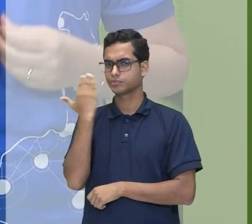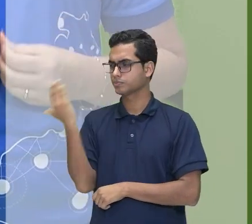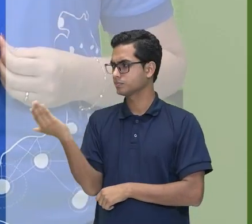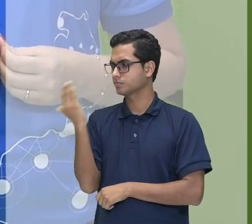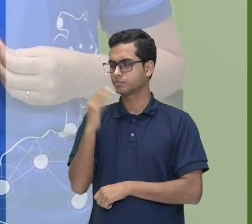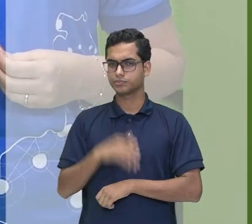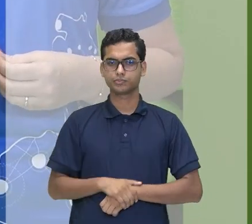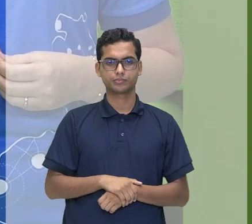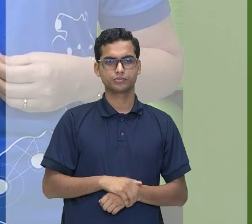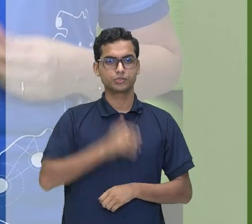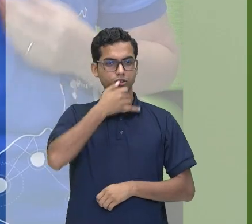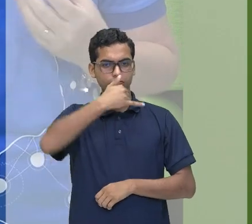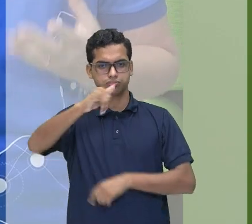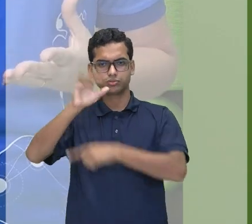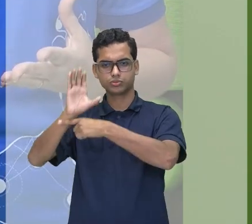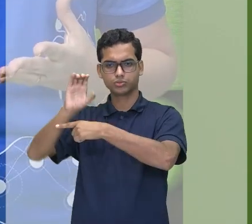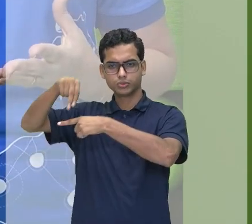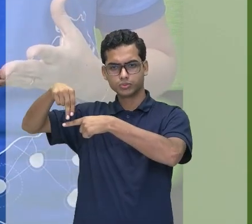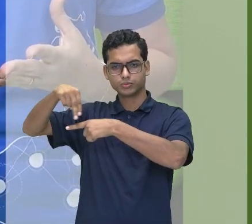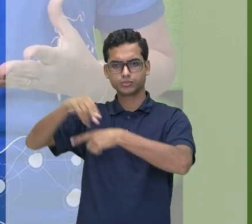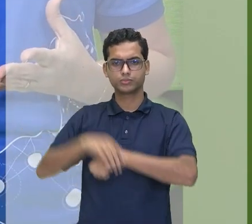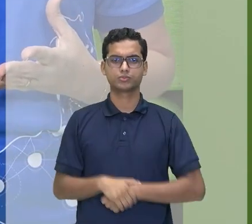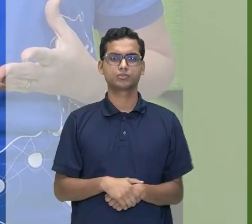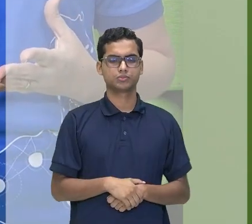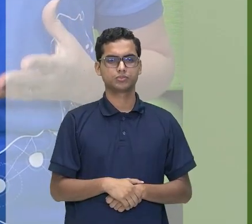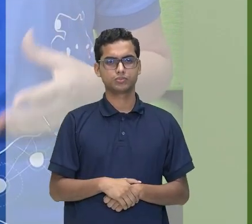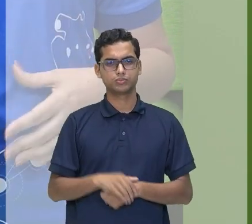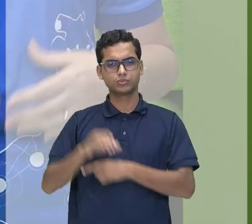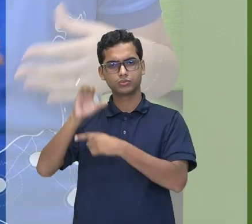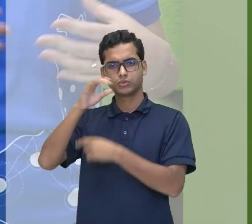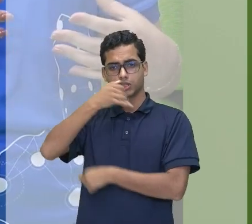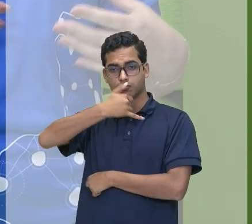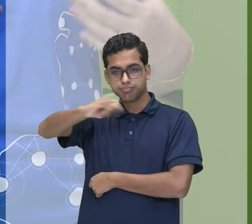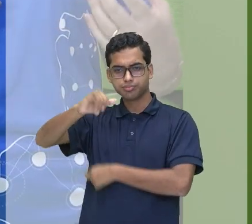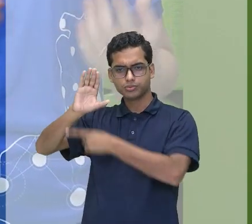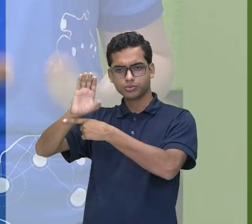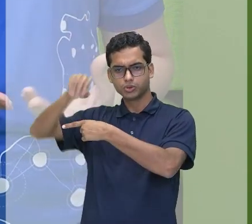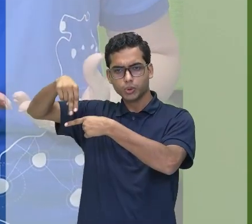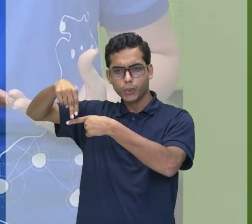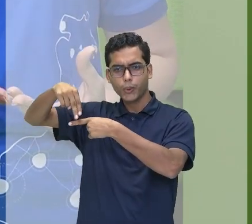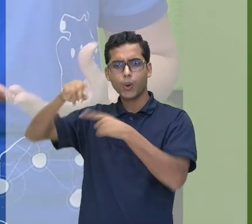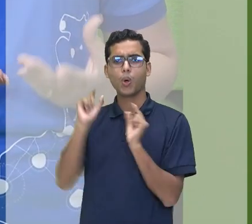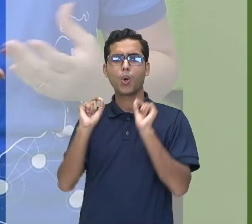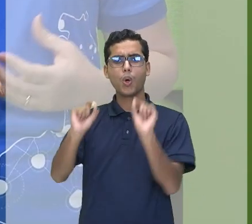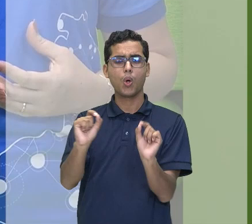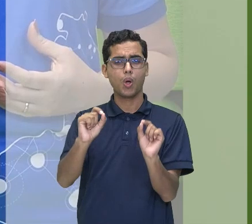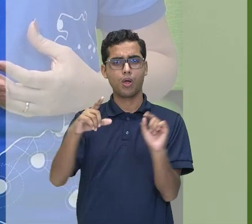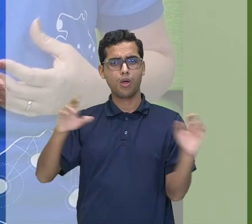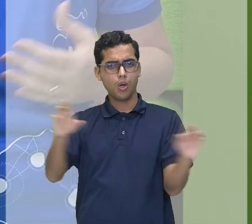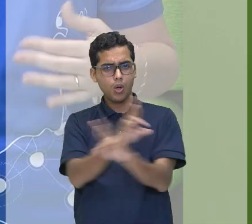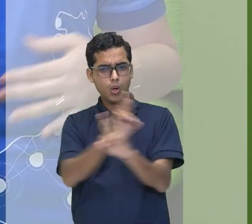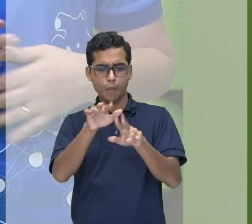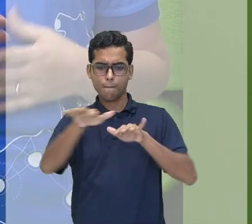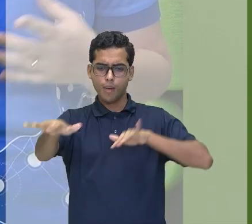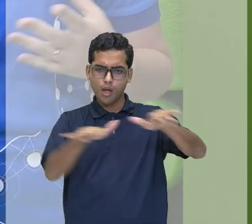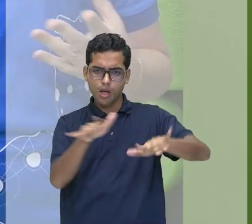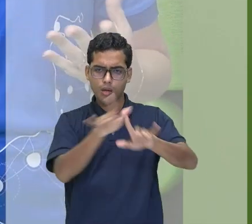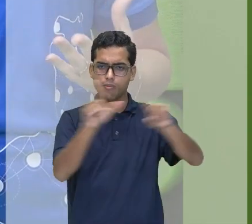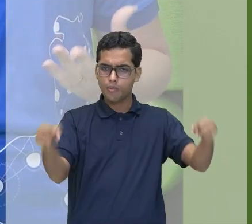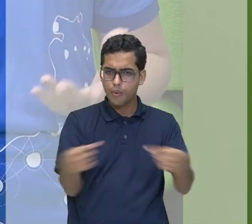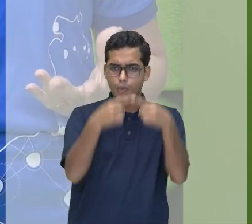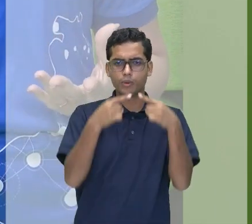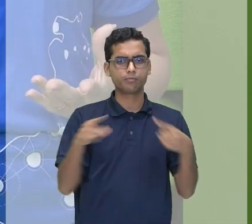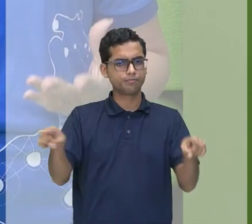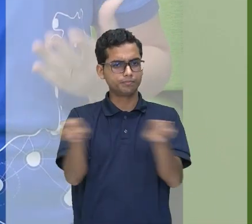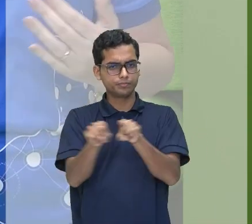energia cinética. No caso, a energia cinética é o tipo de energia que está relacionado ao movimento. Todo corpo